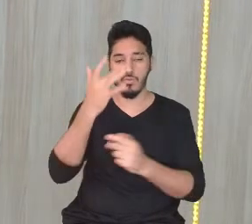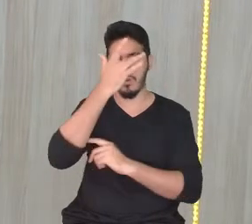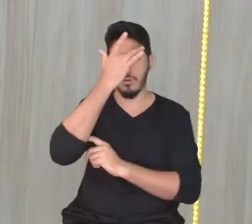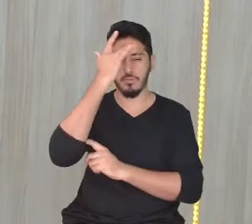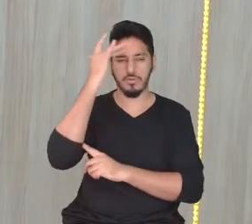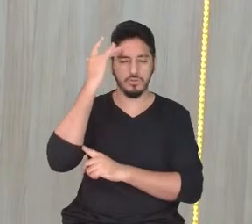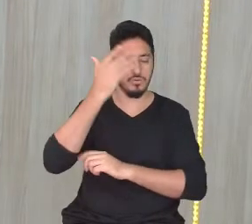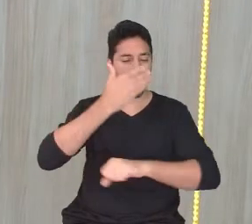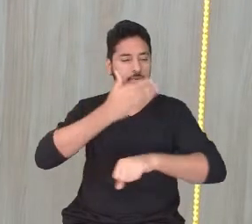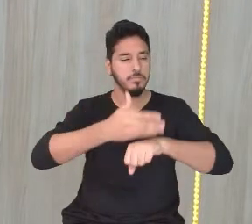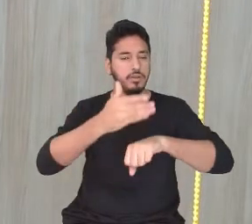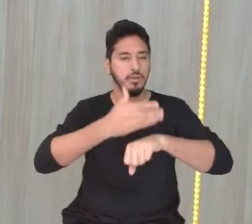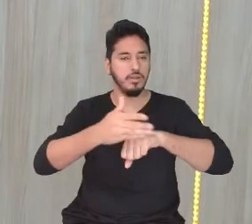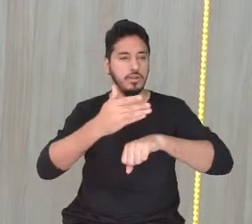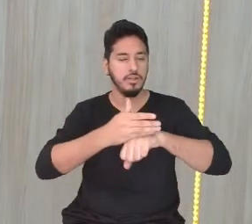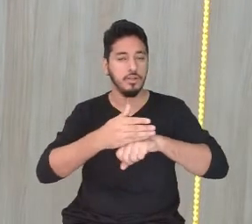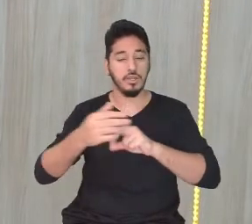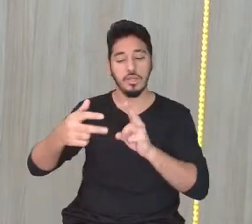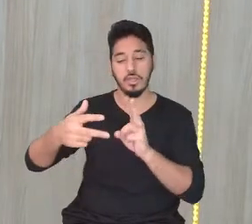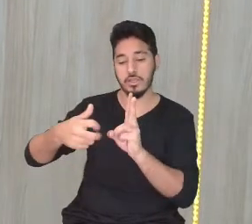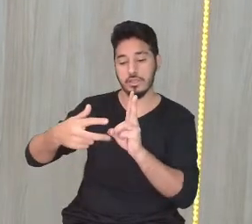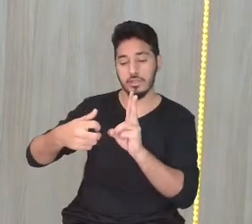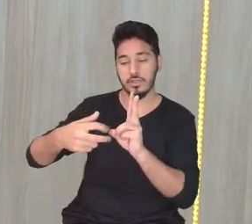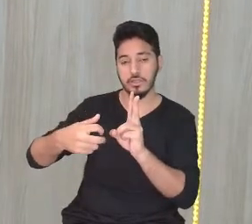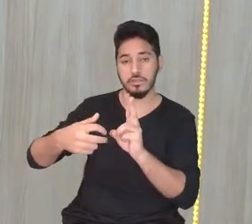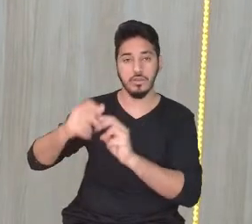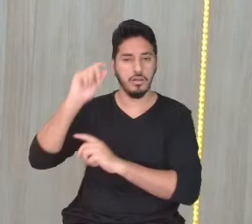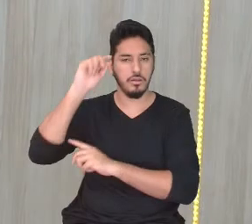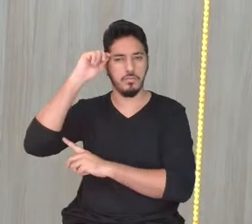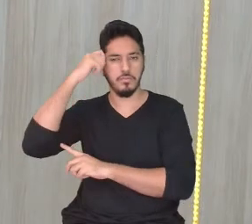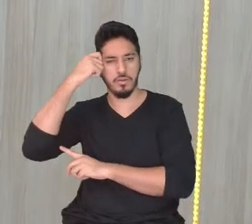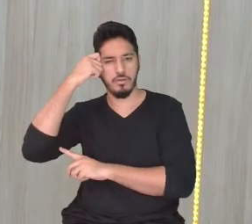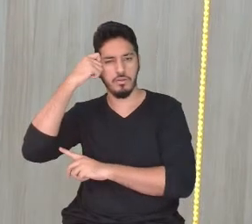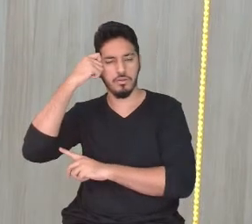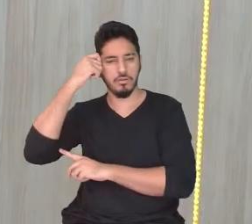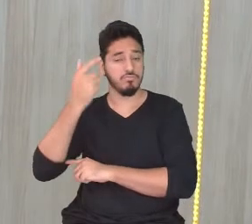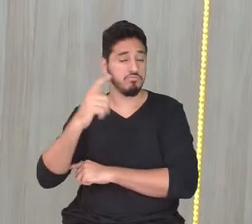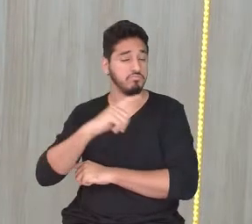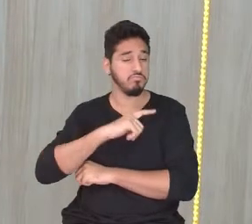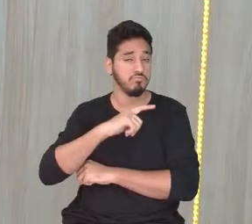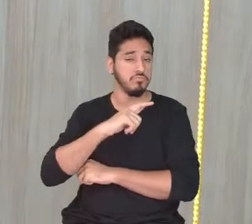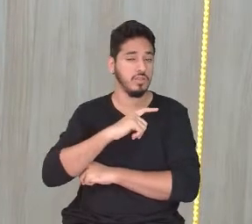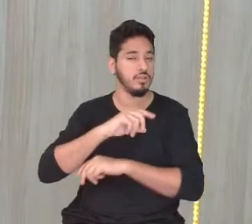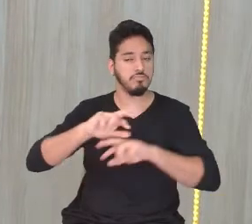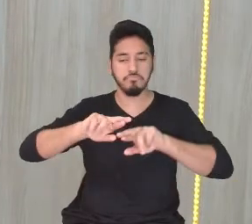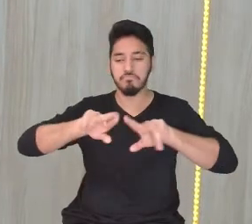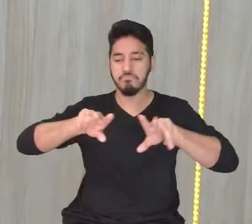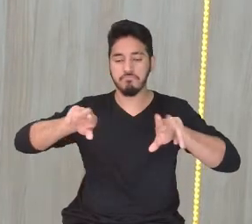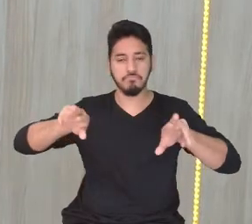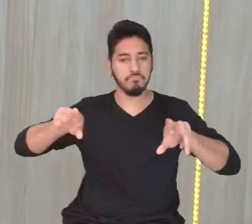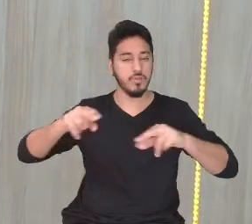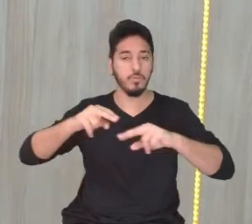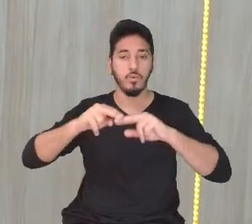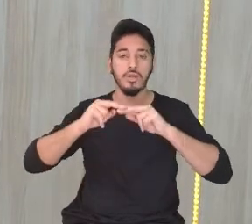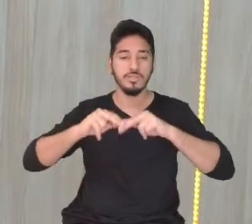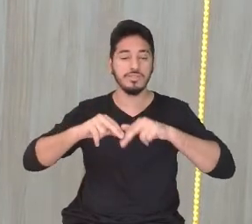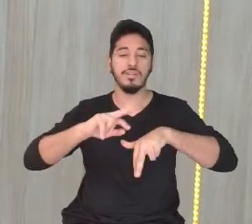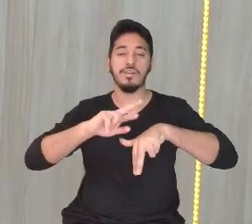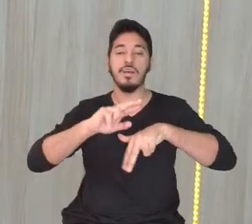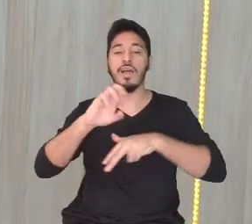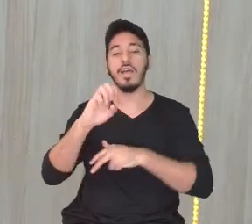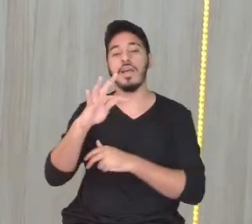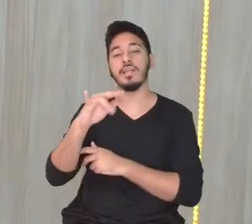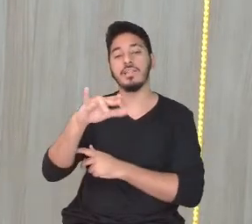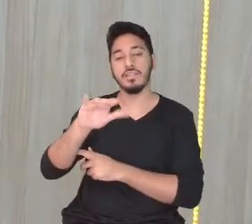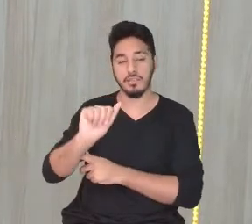pessoa branca, uma pessoa indígena, uma pessoa preta, ela passa por situações distintas por conta de sua etnia,